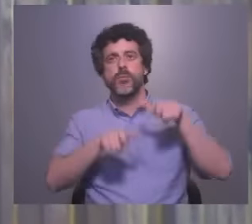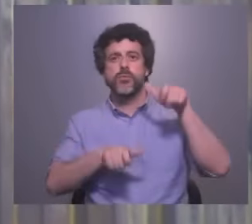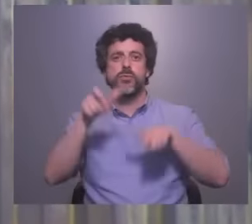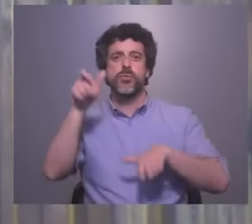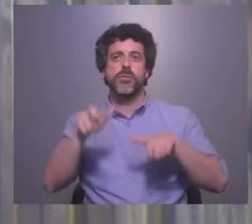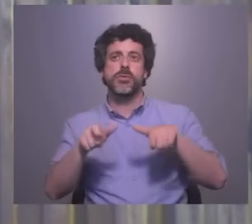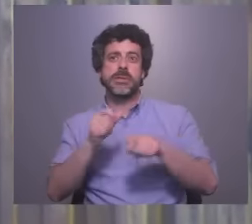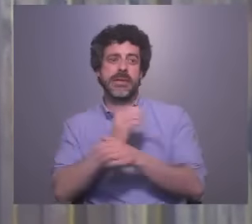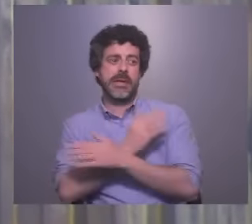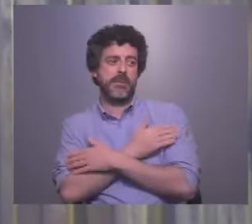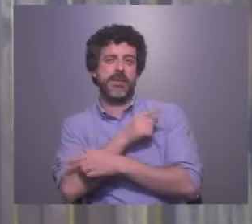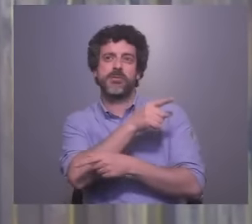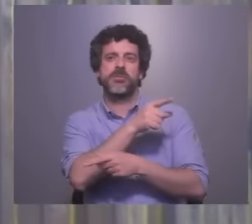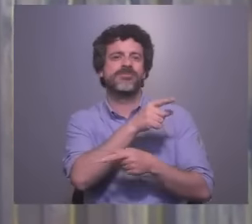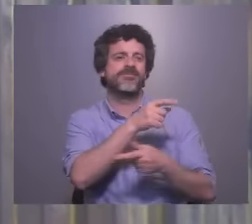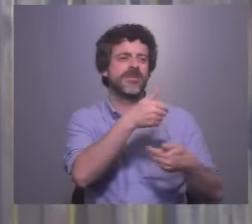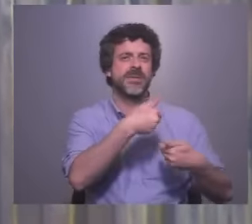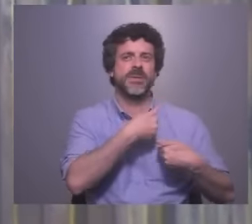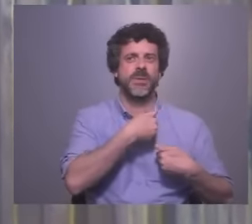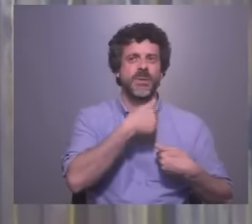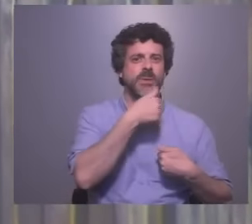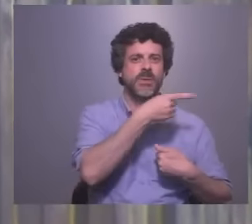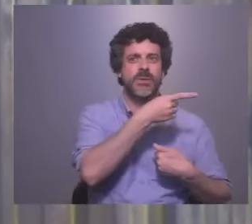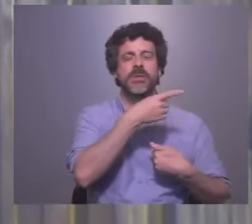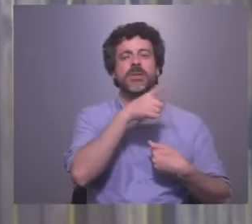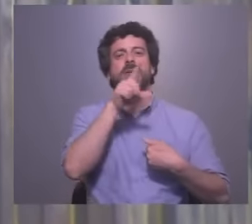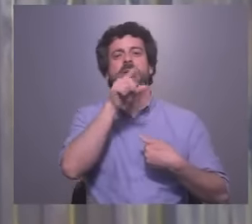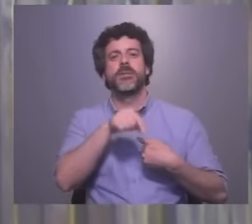Saciai, Senhor, a nossa